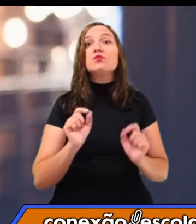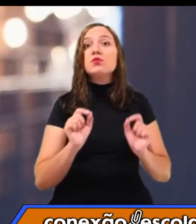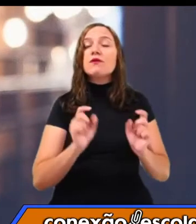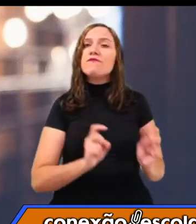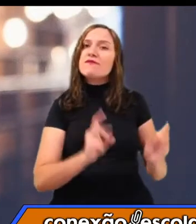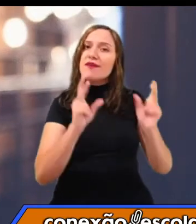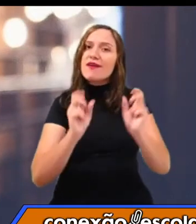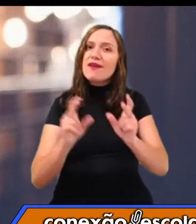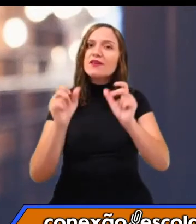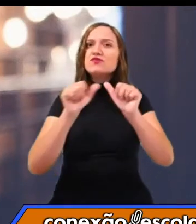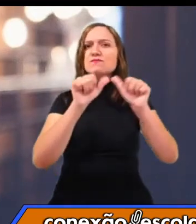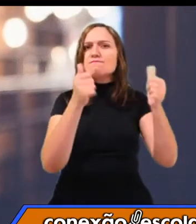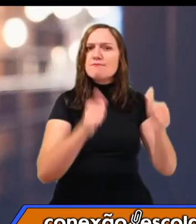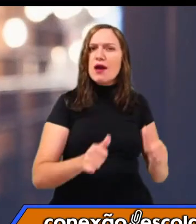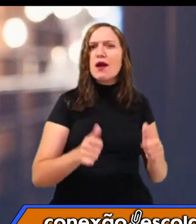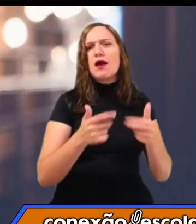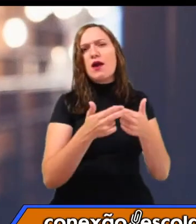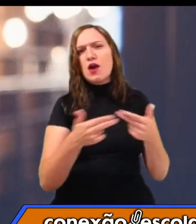relíquias, né?